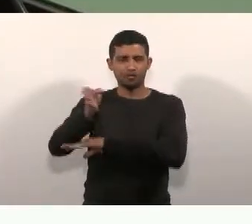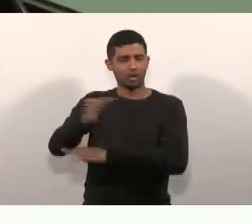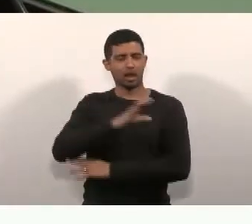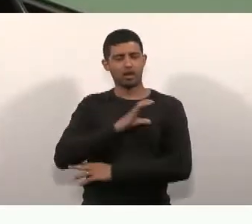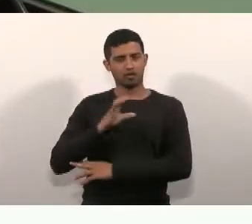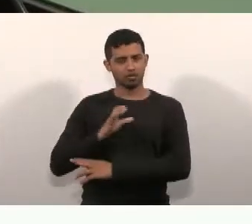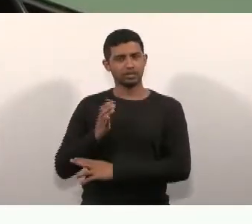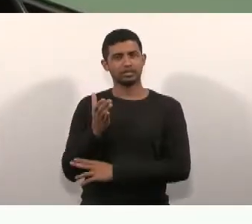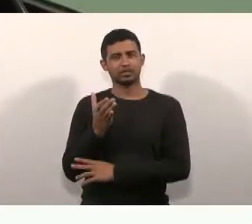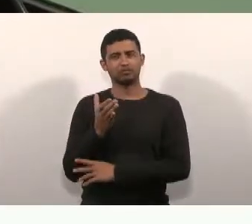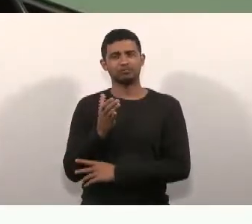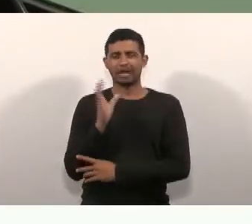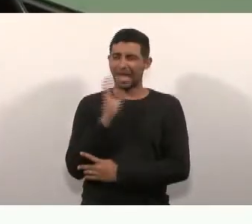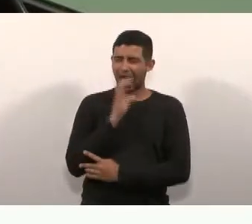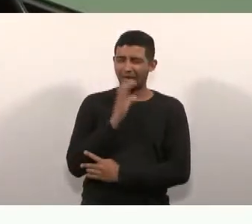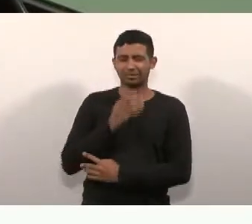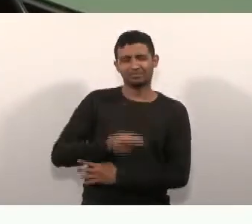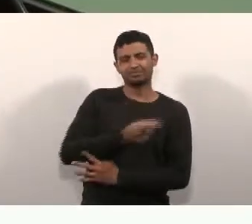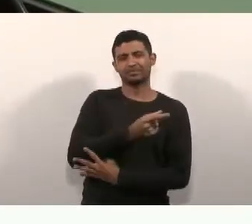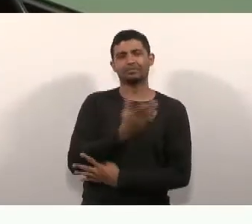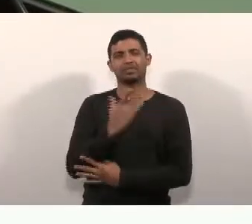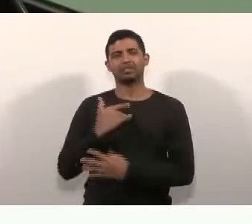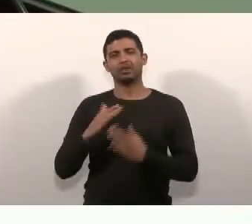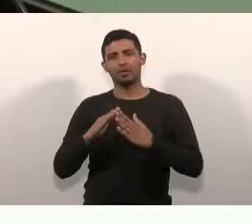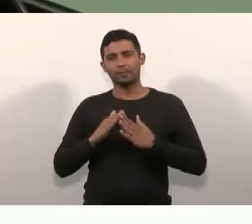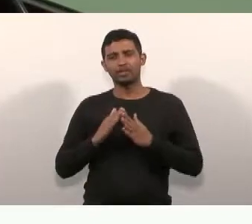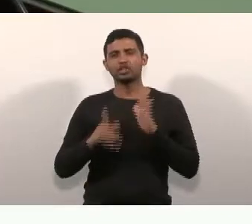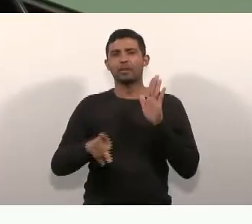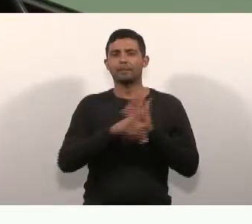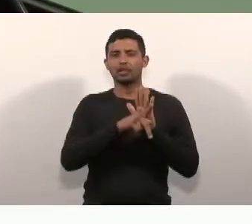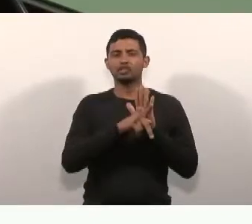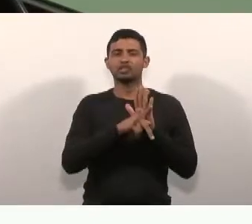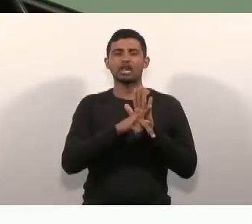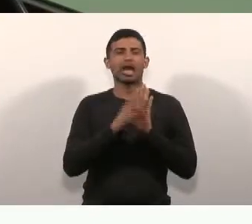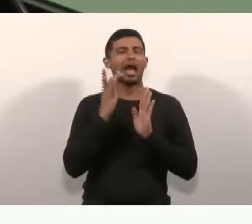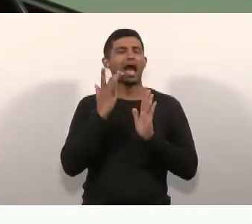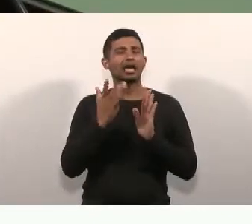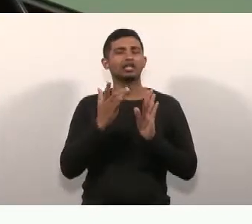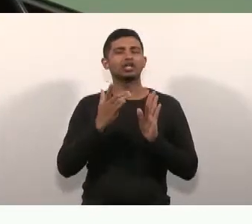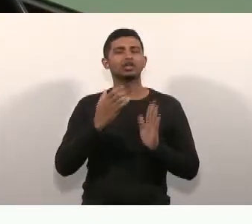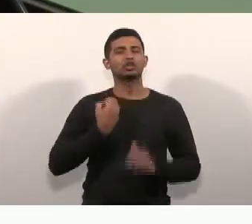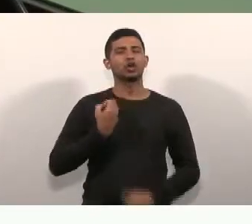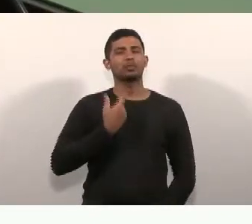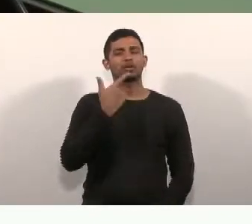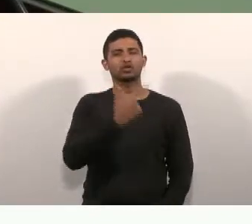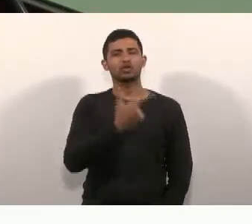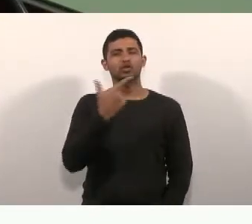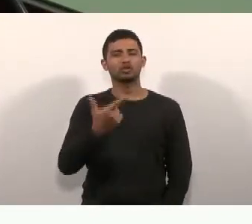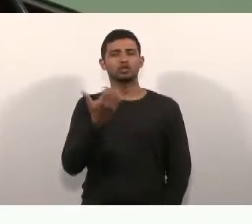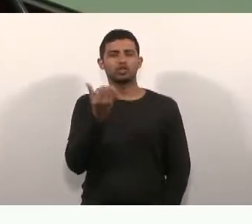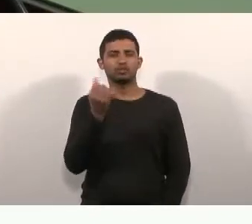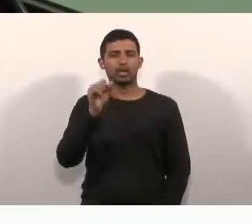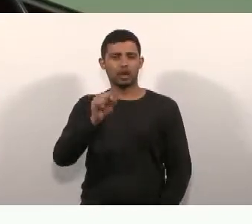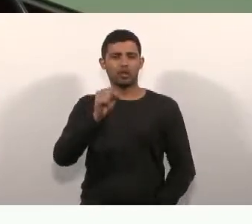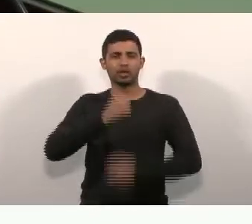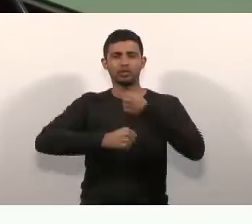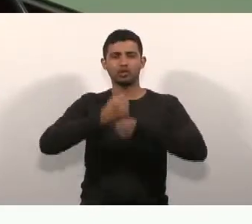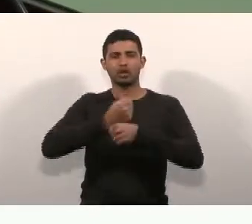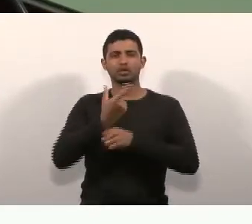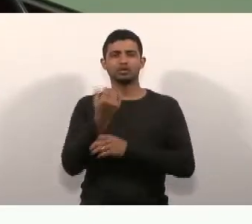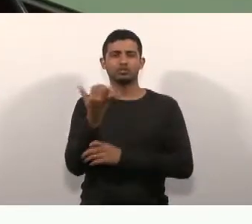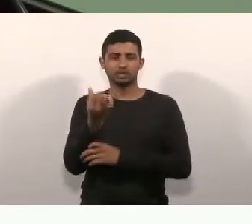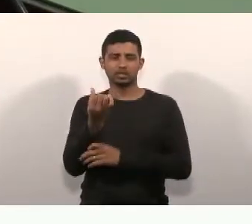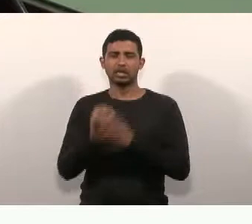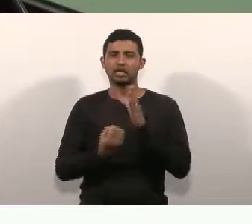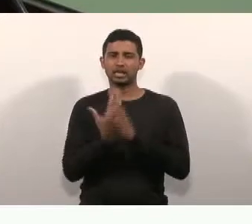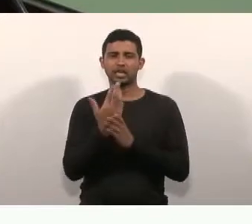espaço de tempo, mais no início, mas eu tinha pedido vista de um projeto, o Charles se lembra, o 2268 de 2016, que cria